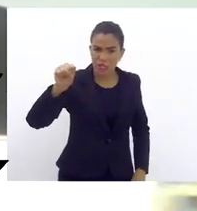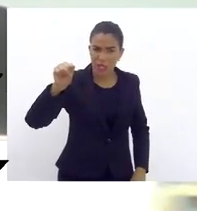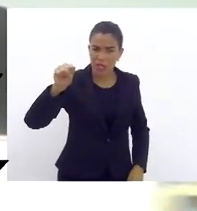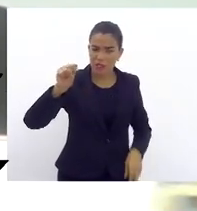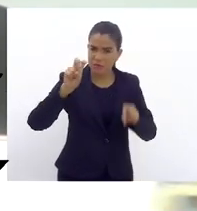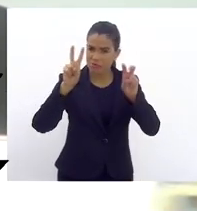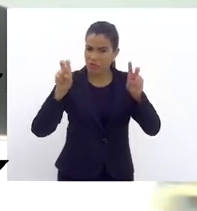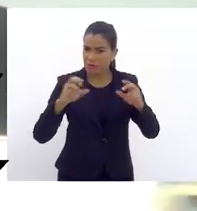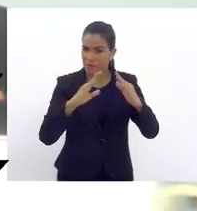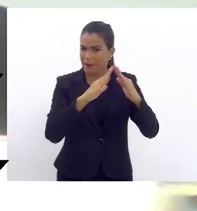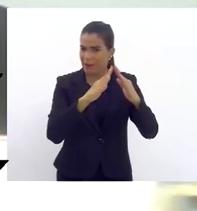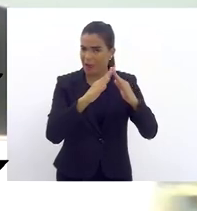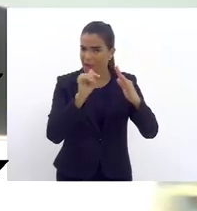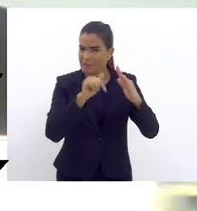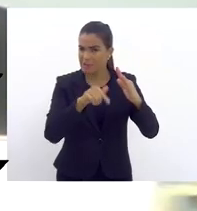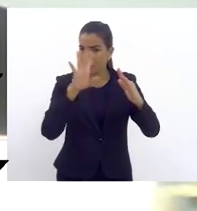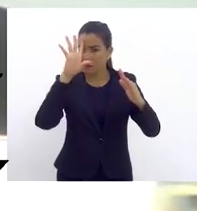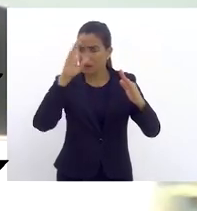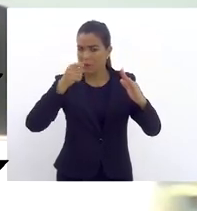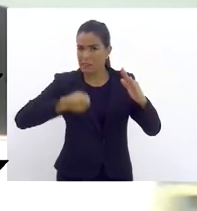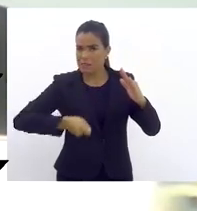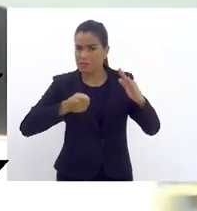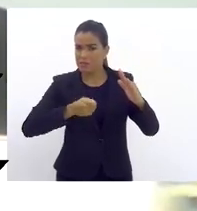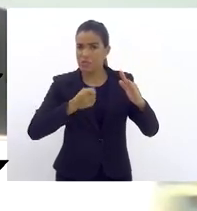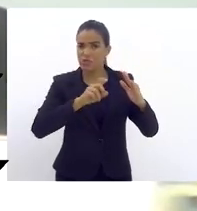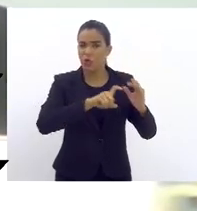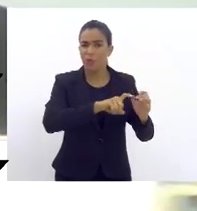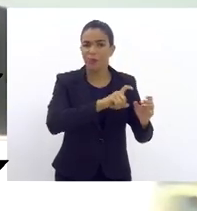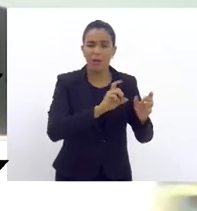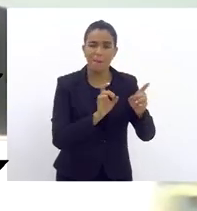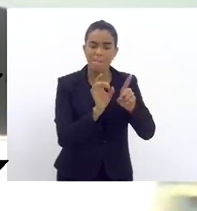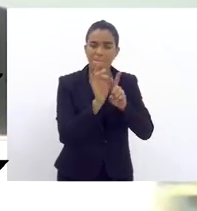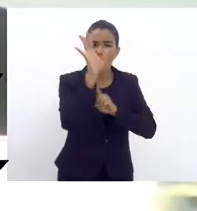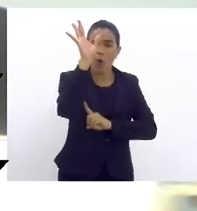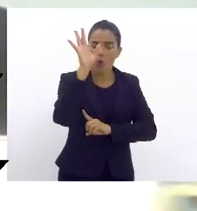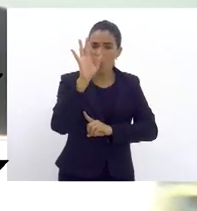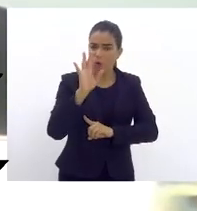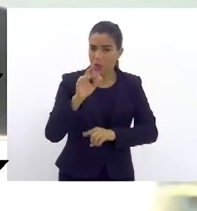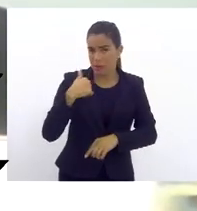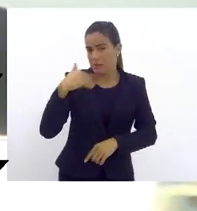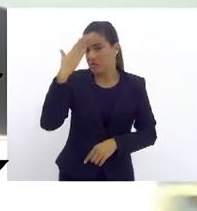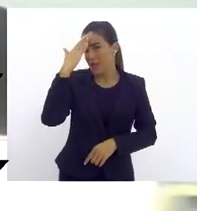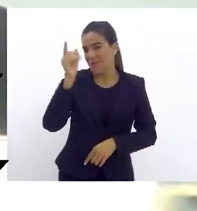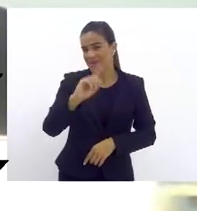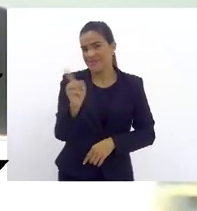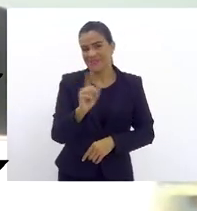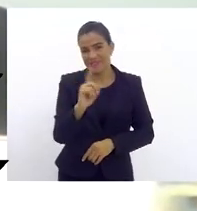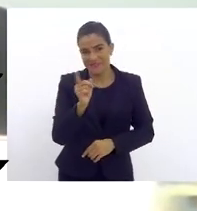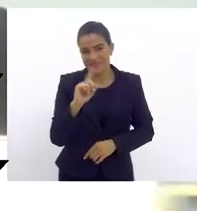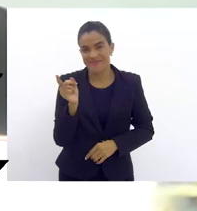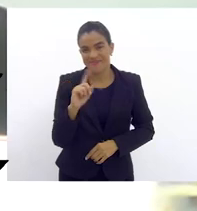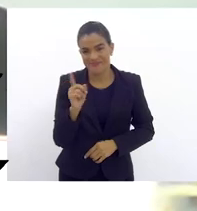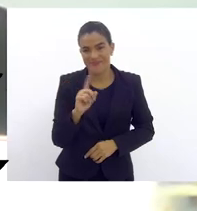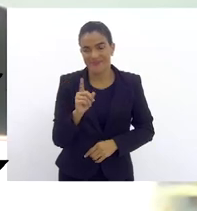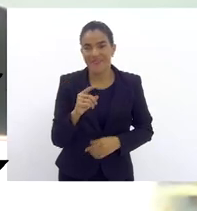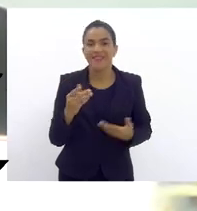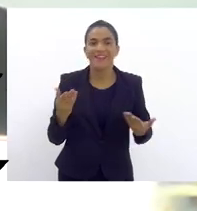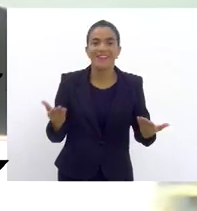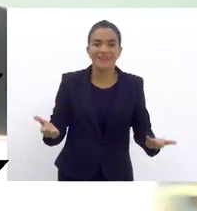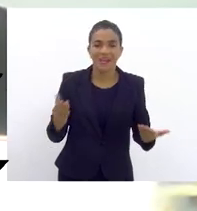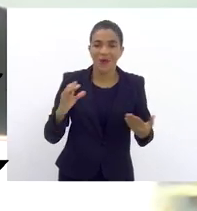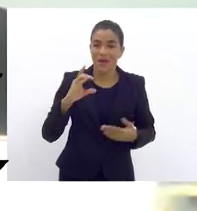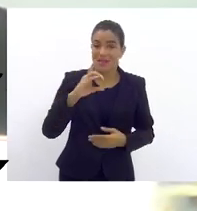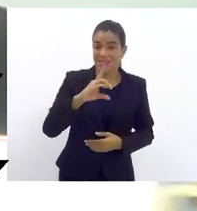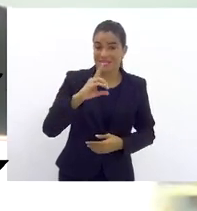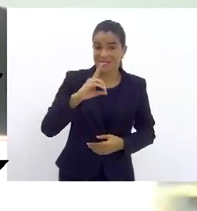àquele terreiro na hora de decidir sobre reintegração sobre despejo a gente sabe que na maioria das vezes não então coloca essa